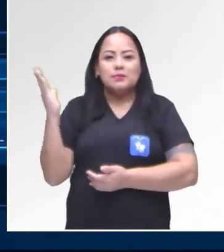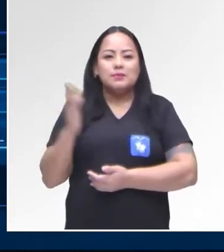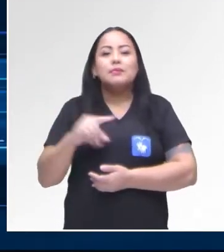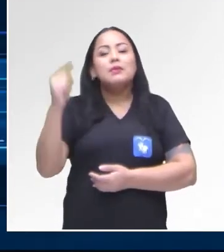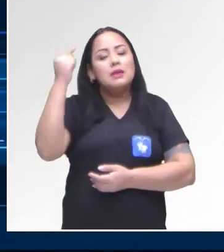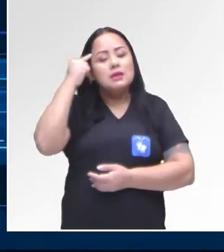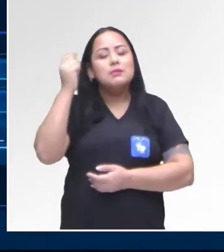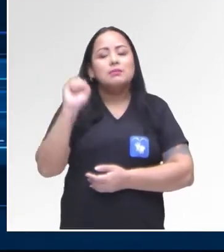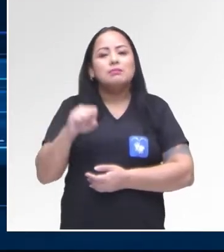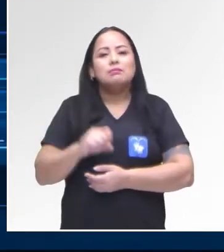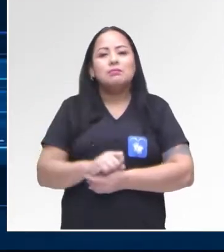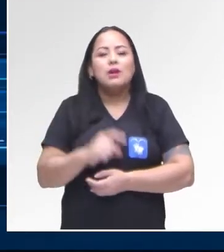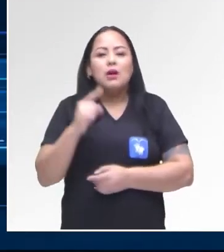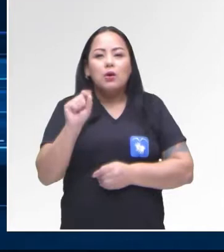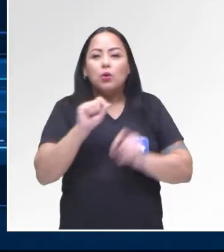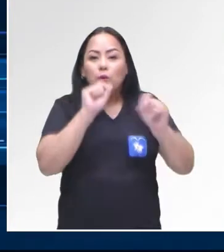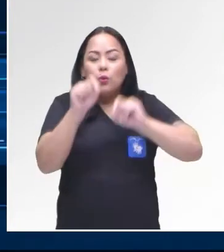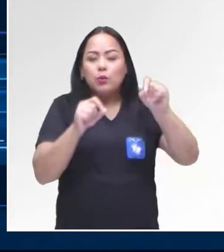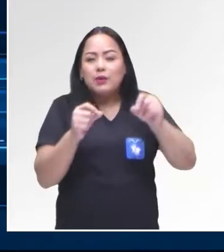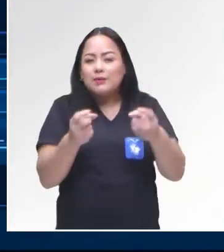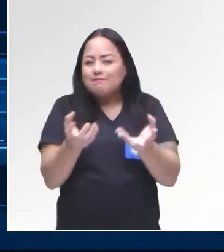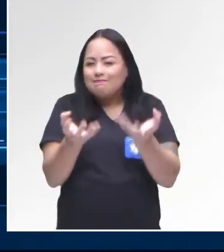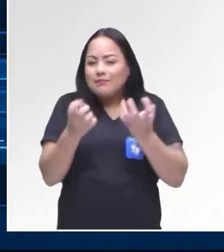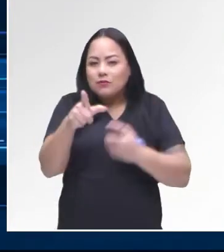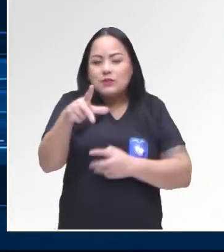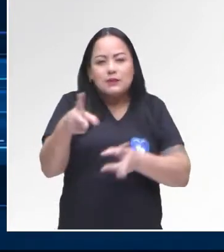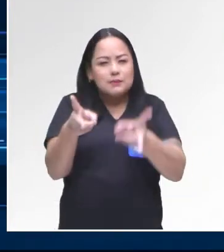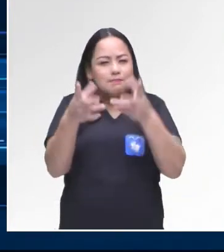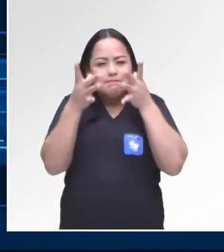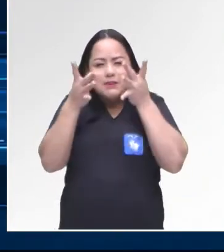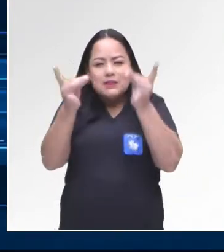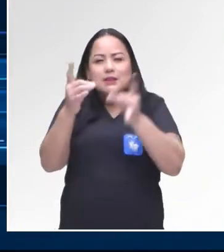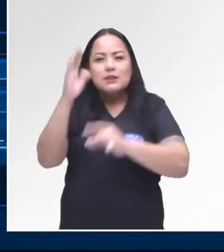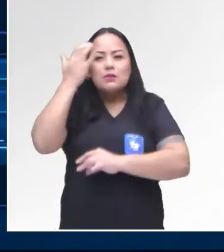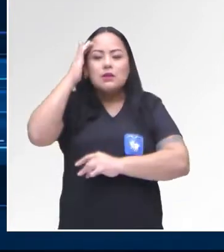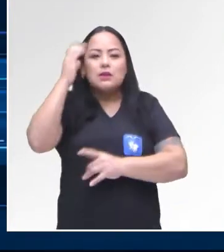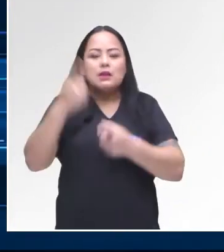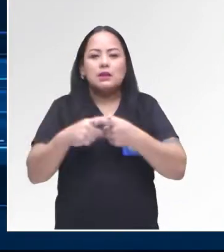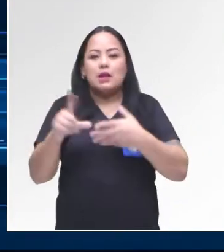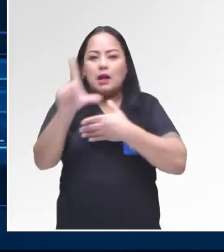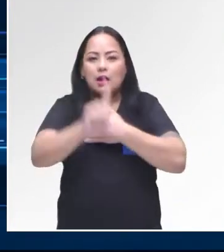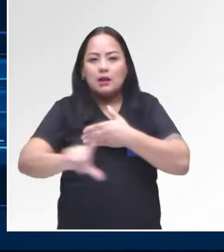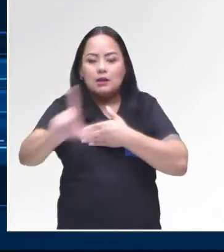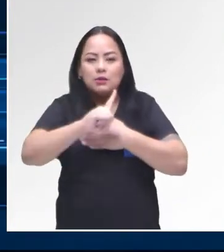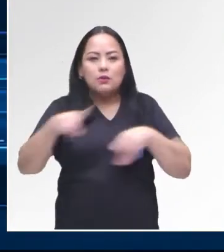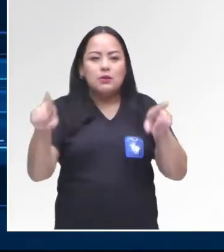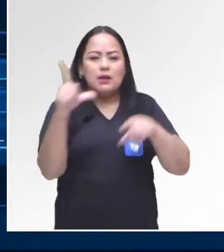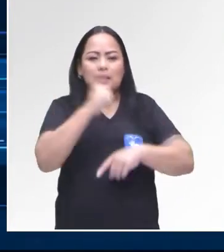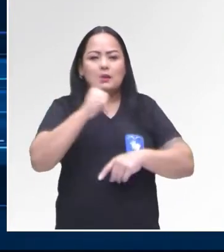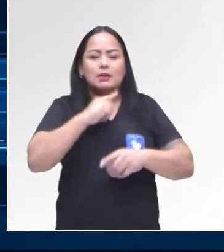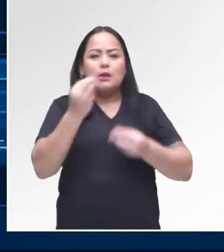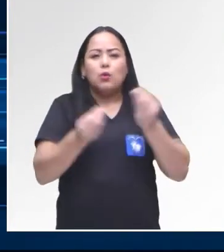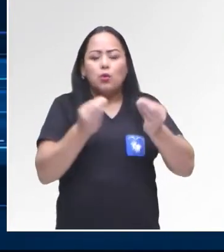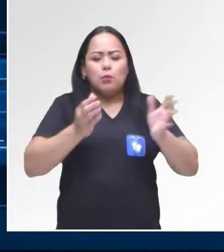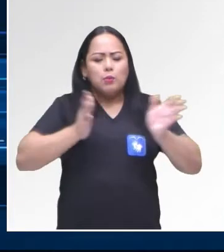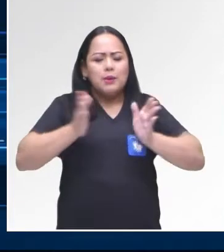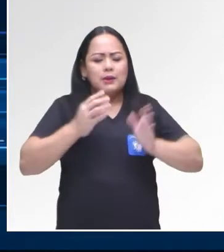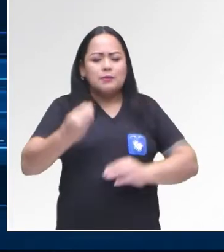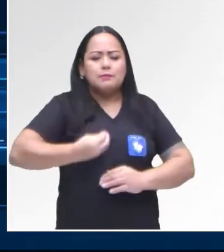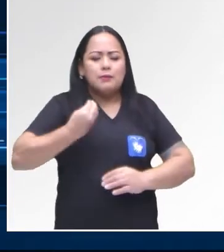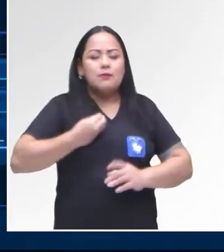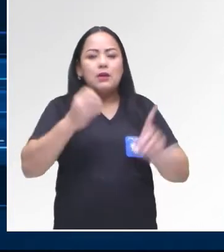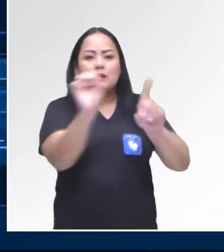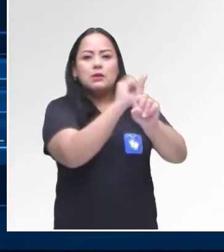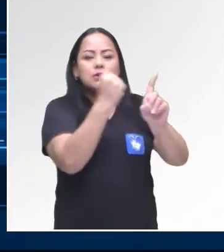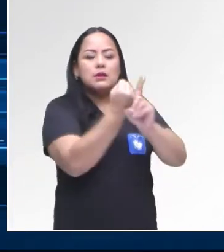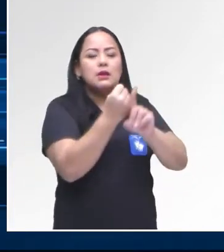pensamento. O que nós queremos é que você observe. A literatura tem muito desse momento da sociedade. Você já vai perceber